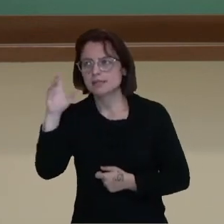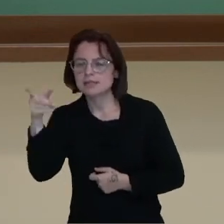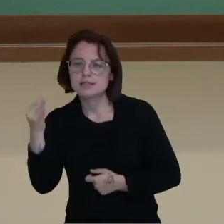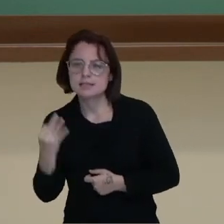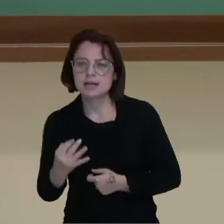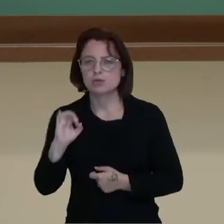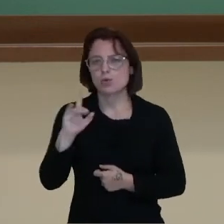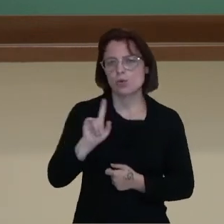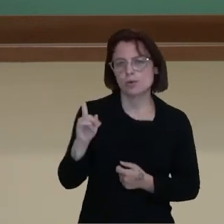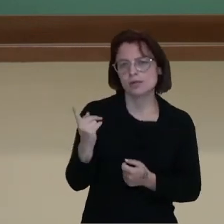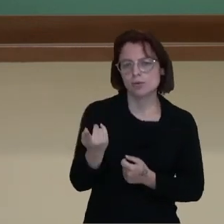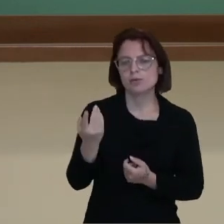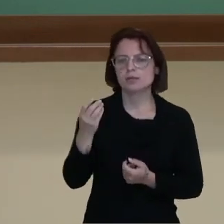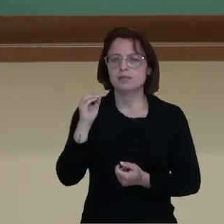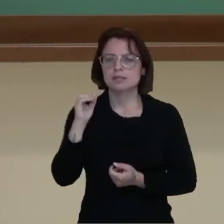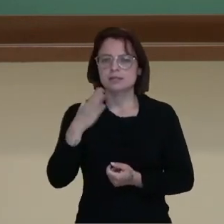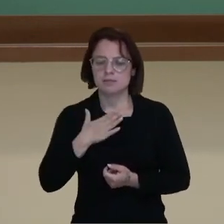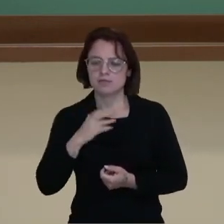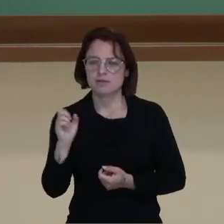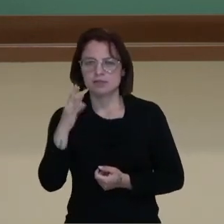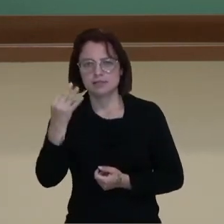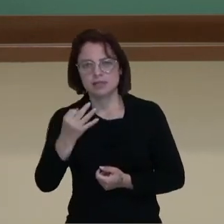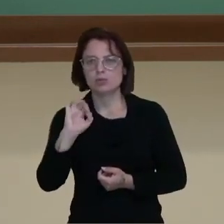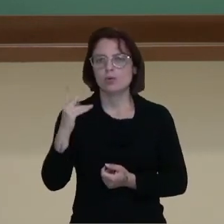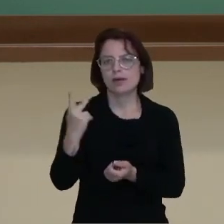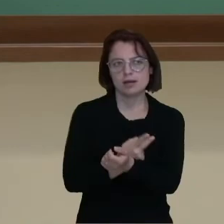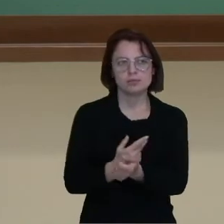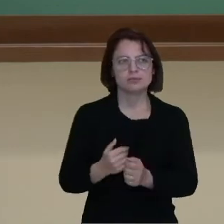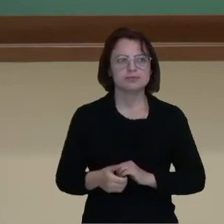valores que você tem ou que chegam até você.